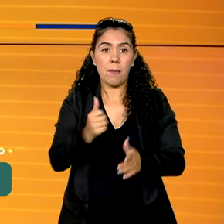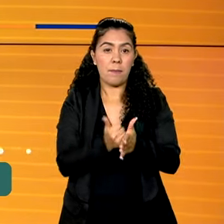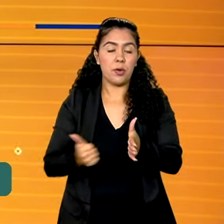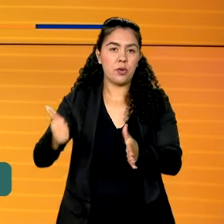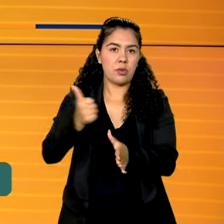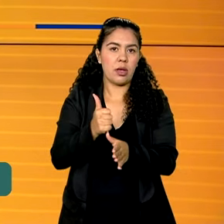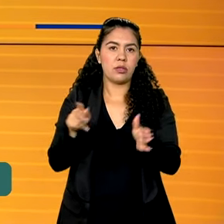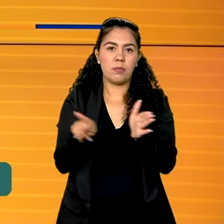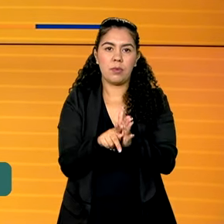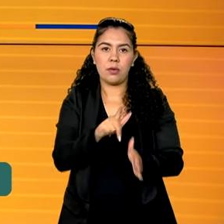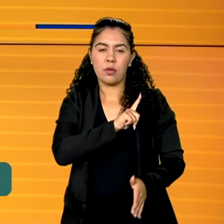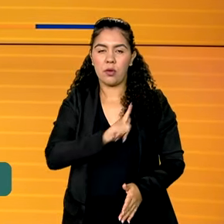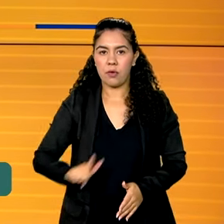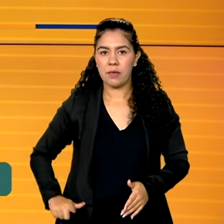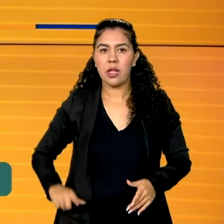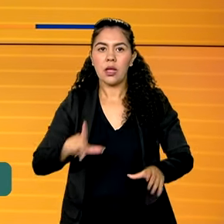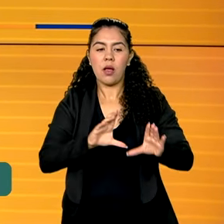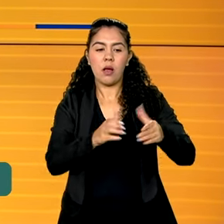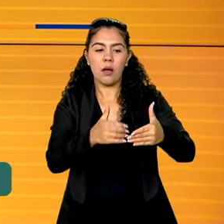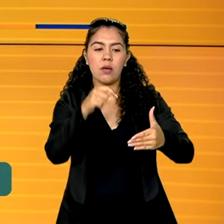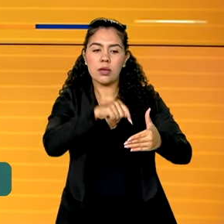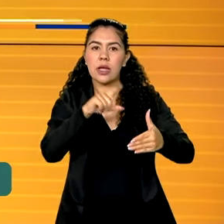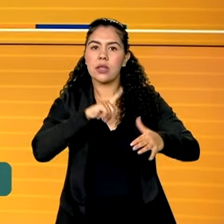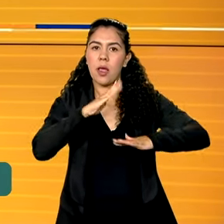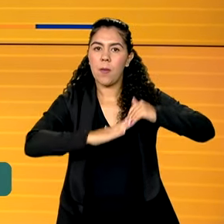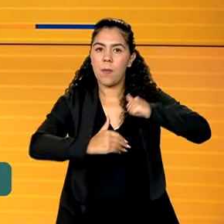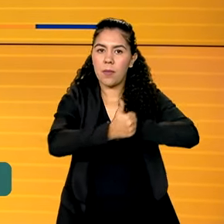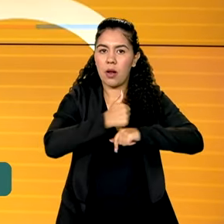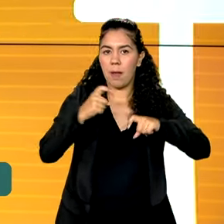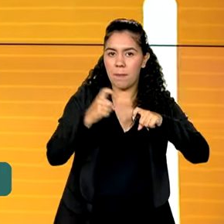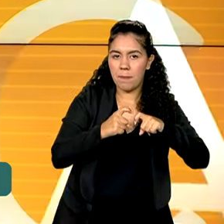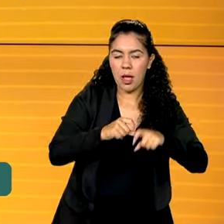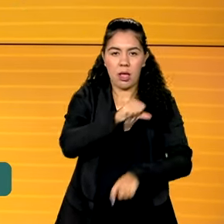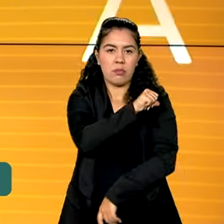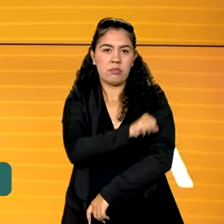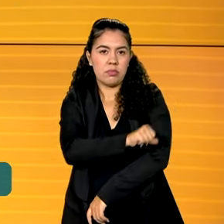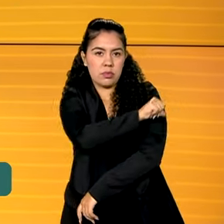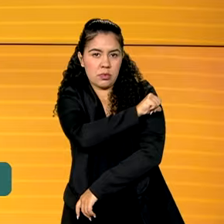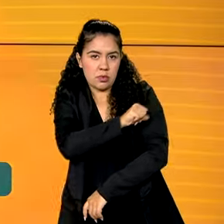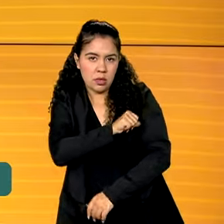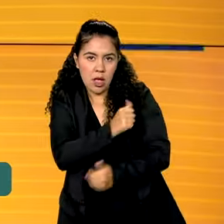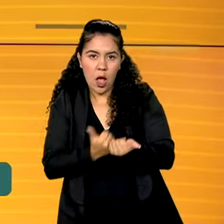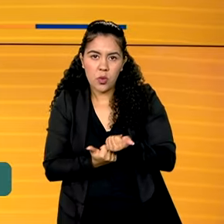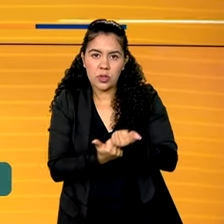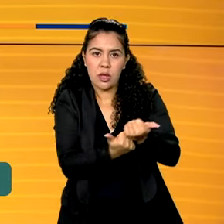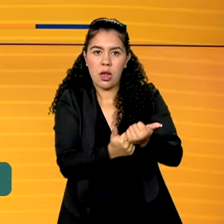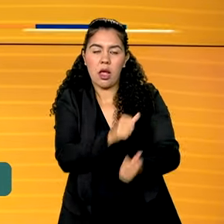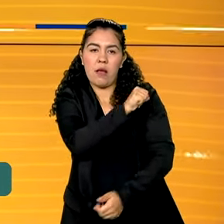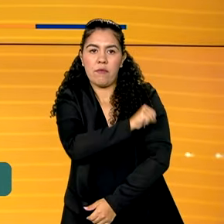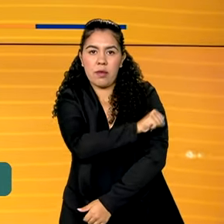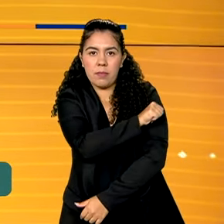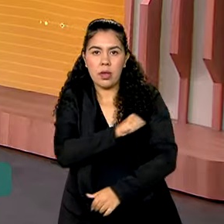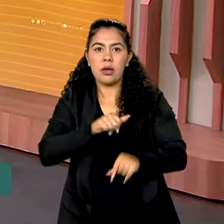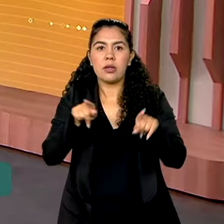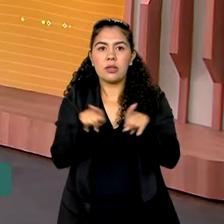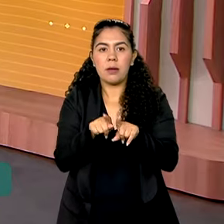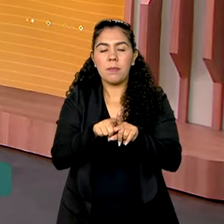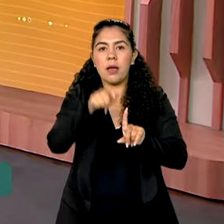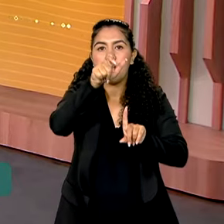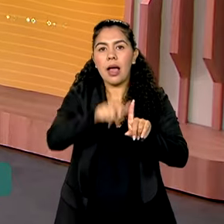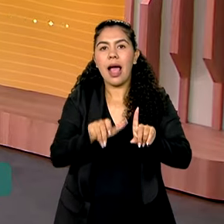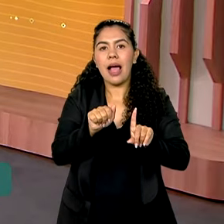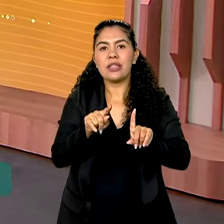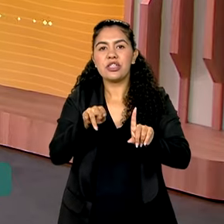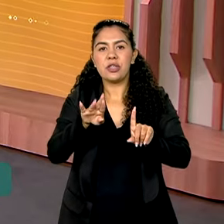é formada por uma equipe composta por médico, enfermeiro, auxiliar de enfermagem e por um agente de saúde.